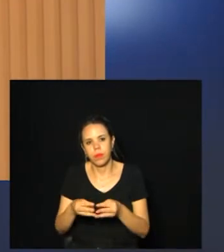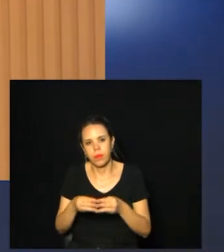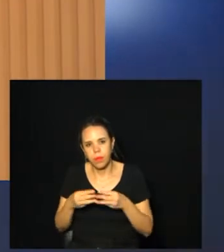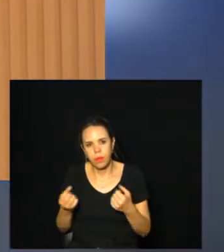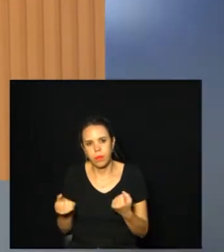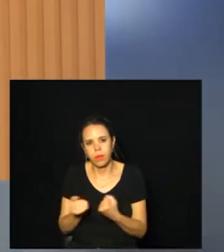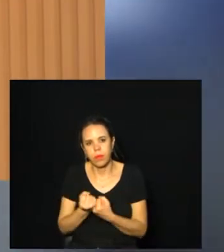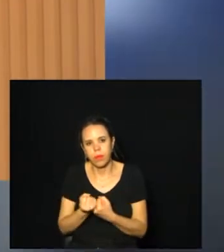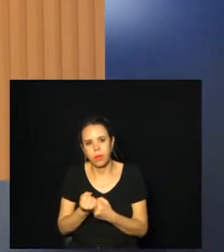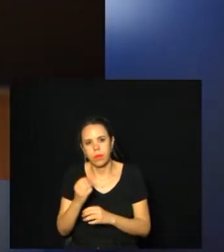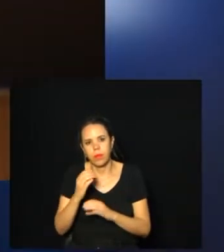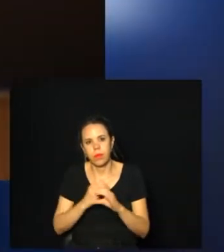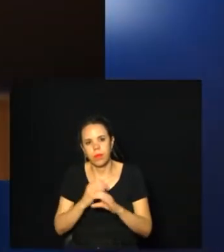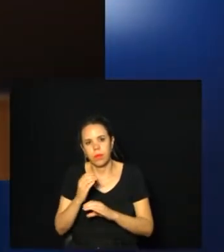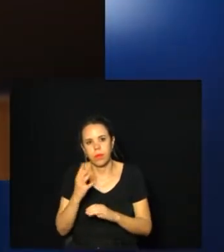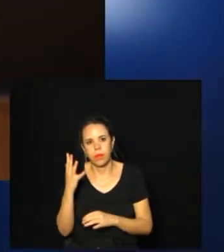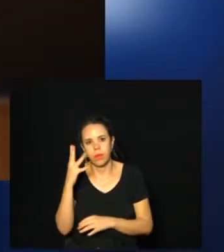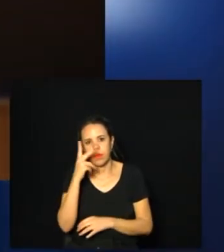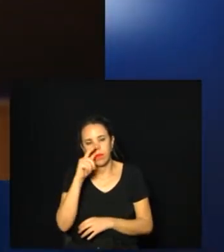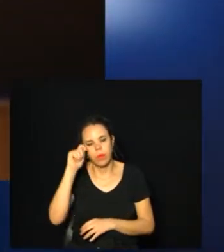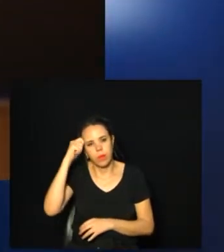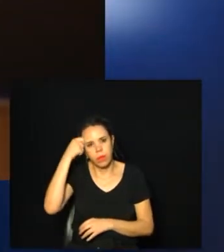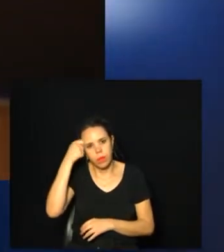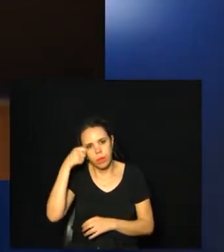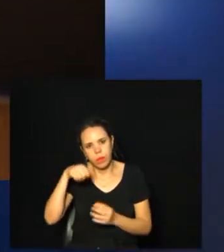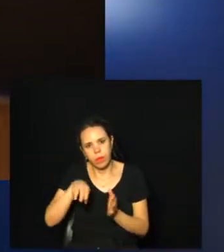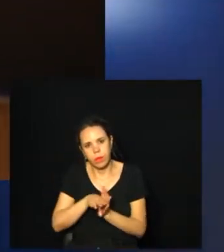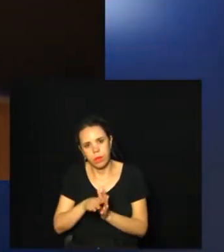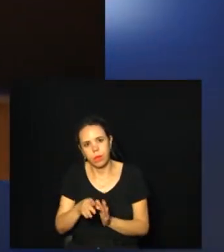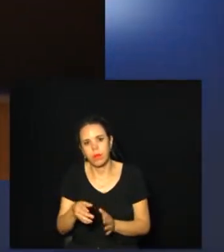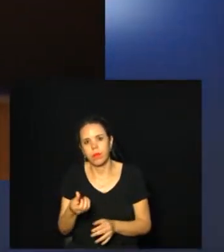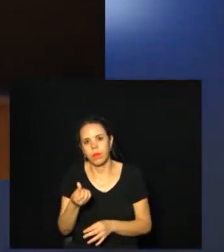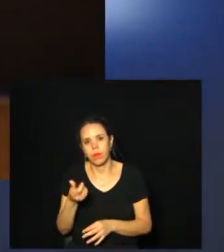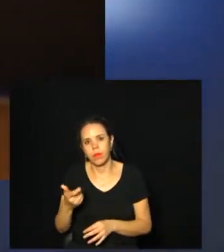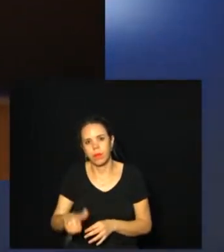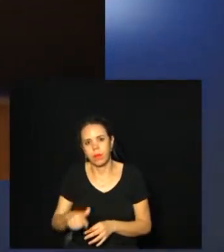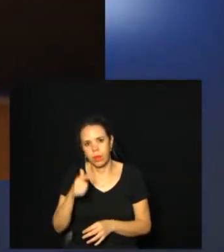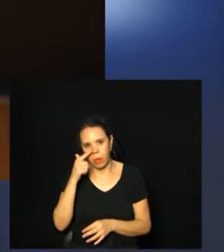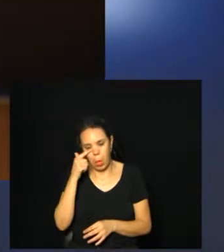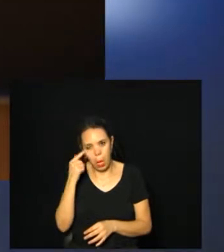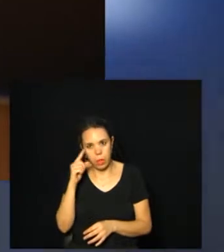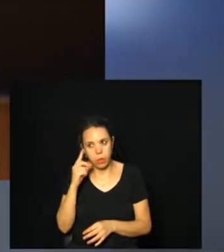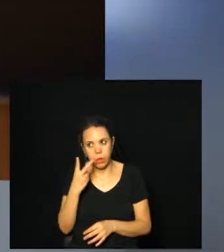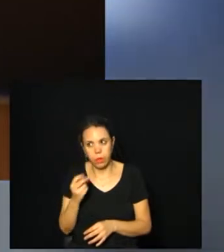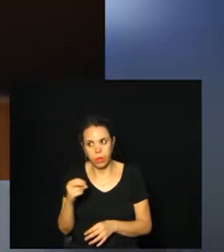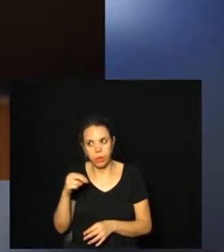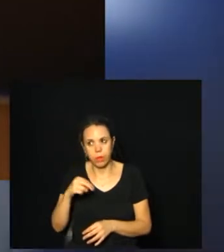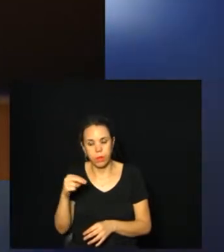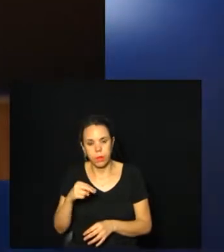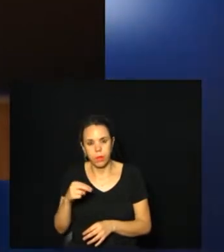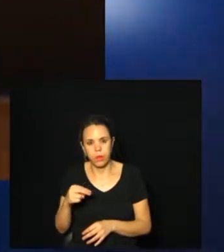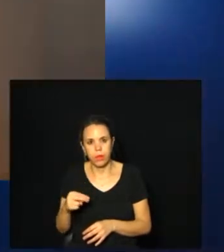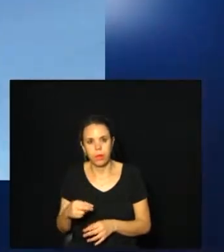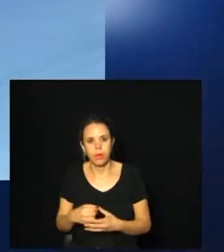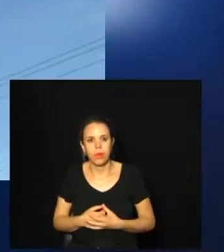apoio ao concurso Beleza Negra, que chega à 6ª edição no dia 20 de novembro deste